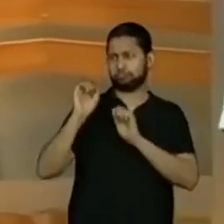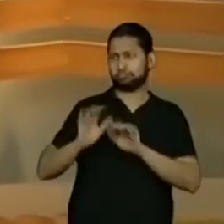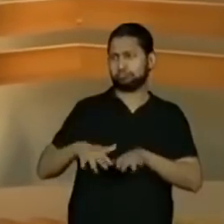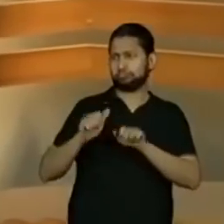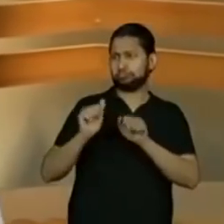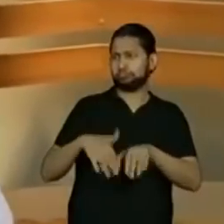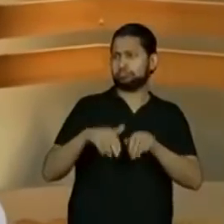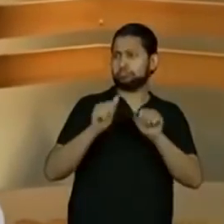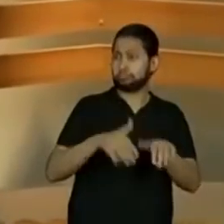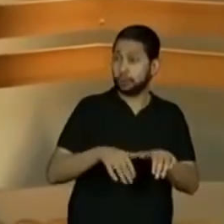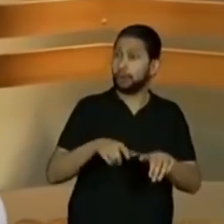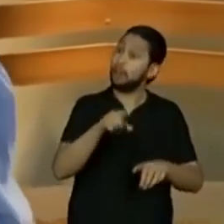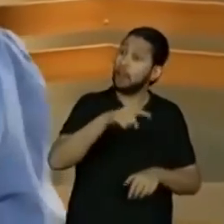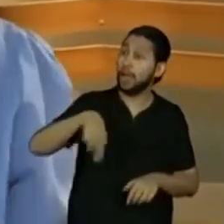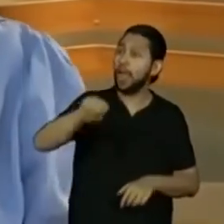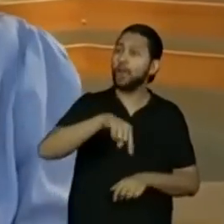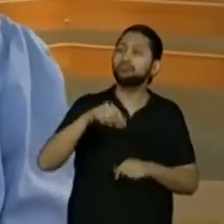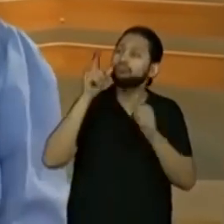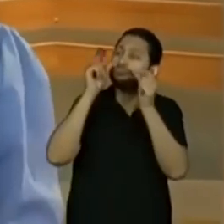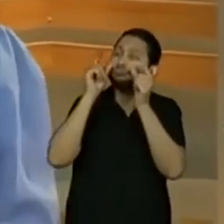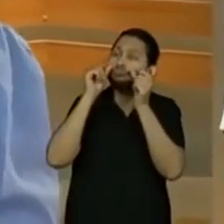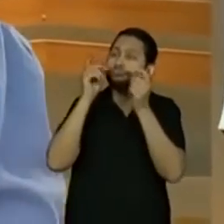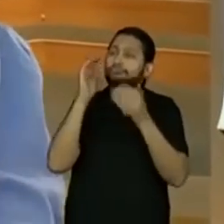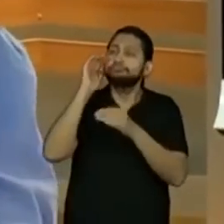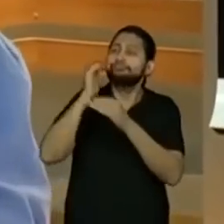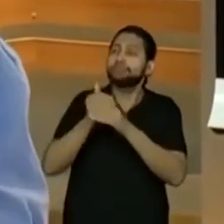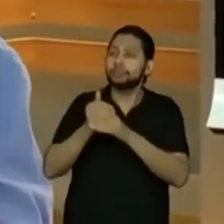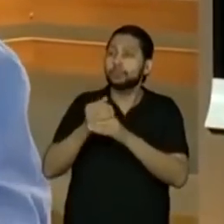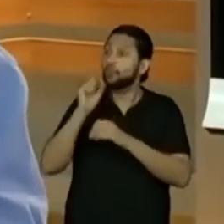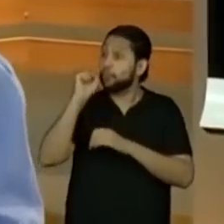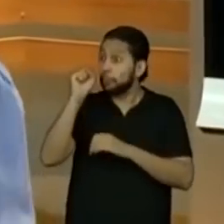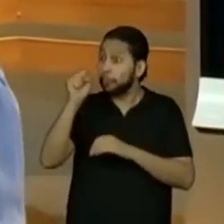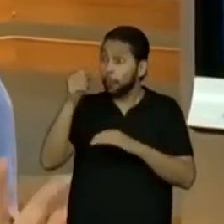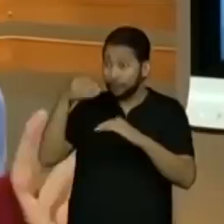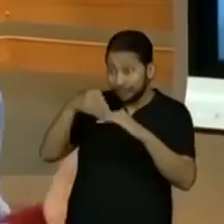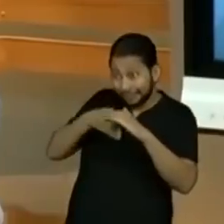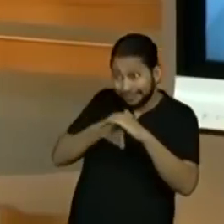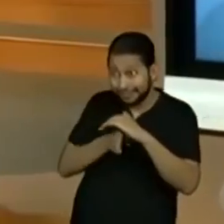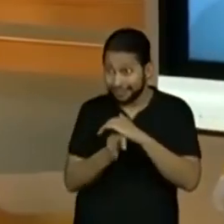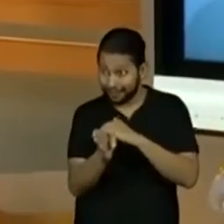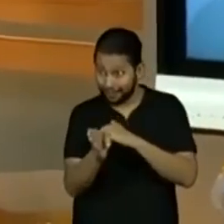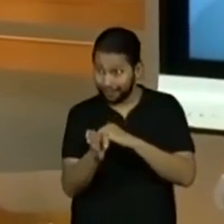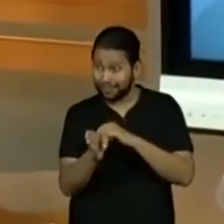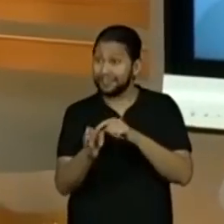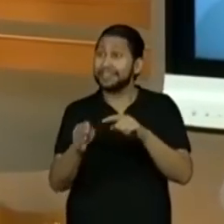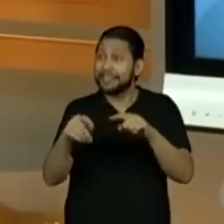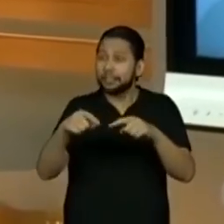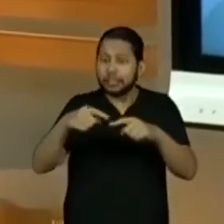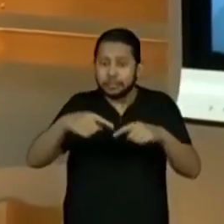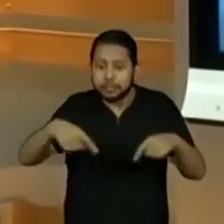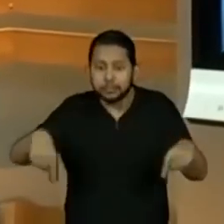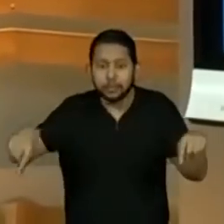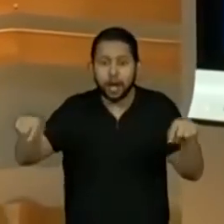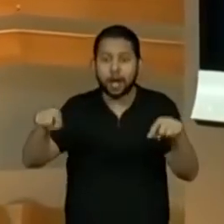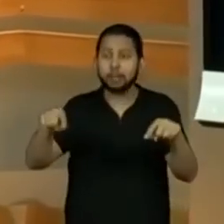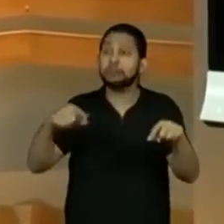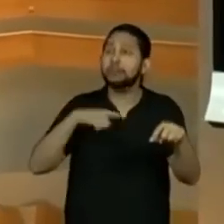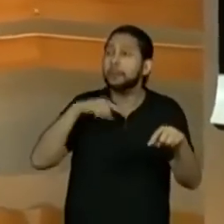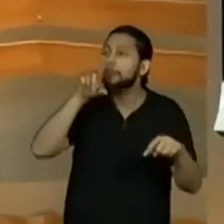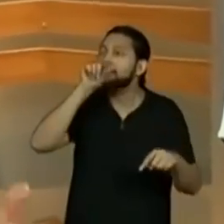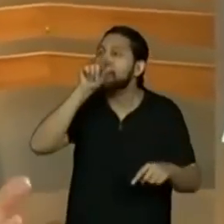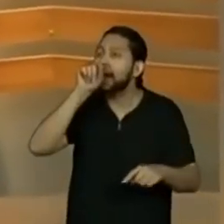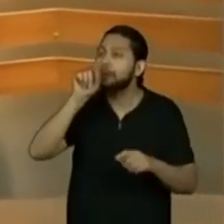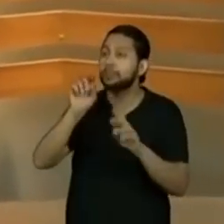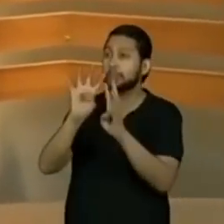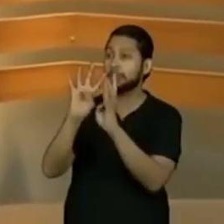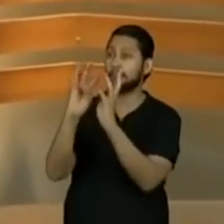eles estarão todos dormindo. Entre e você vai chegar à sala onde está o pássaro. O pássaro vai estar numa